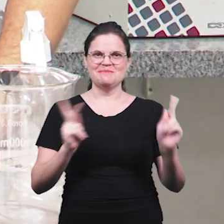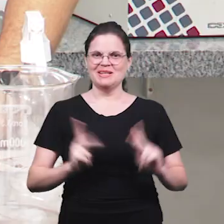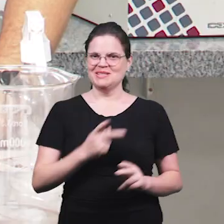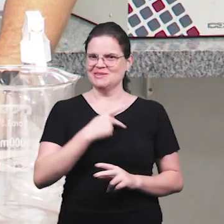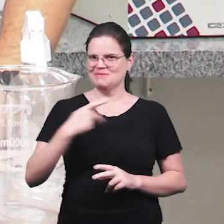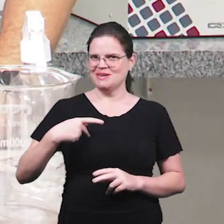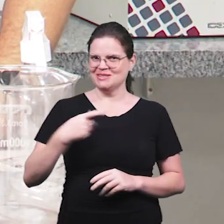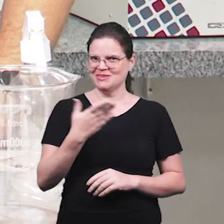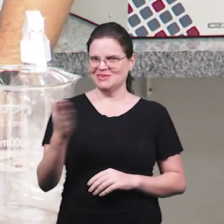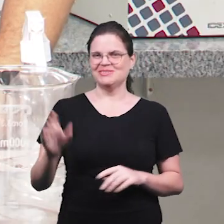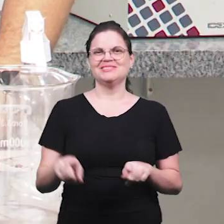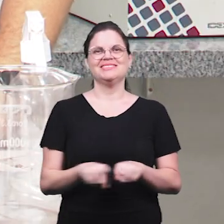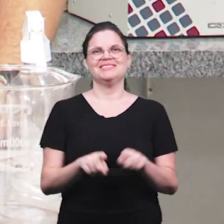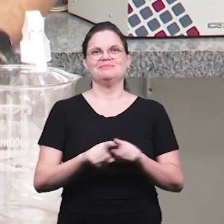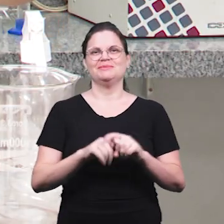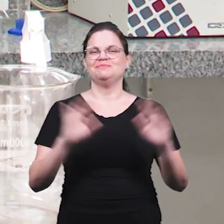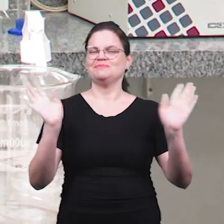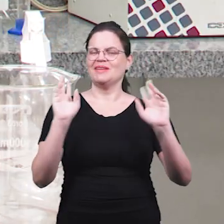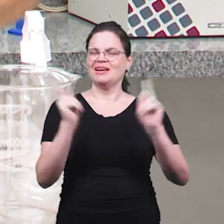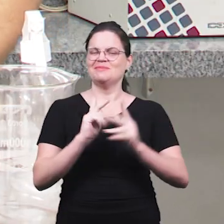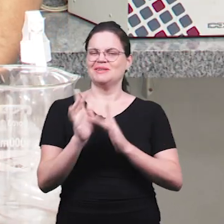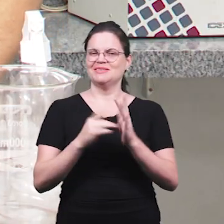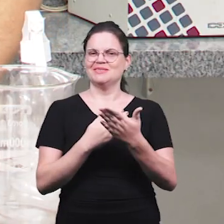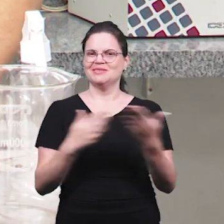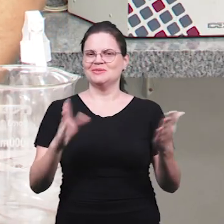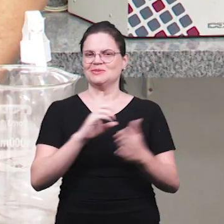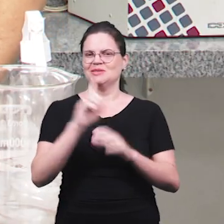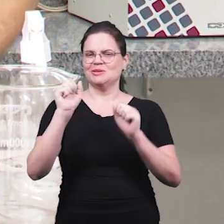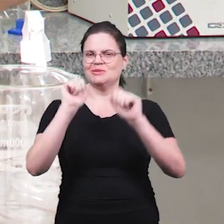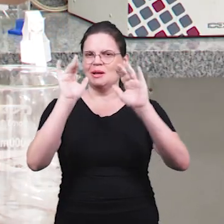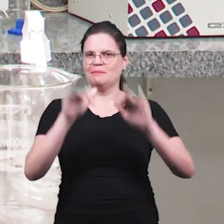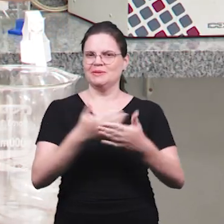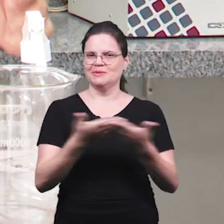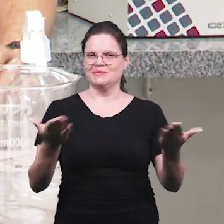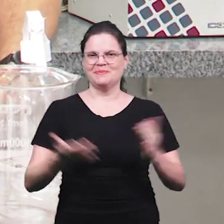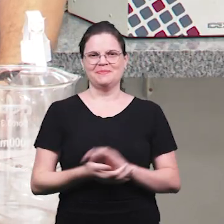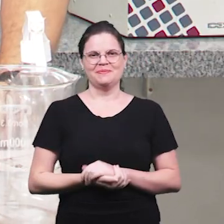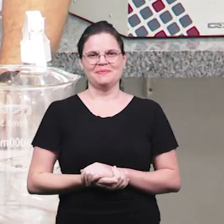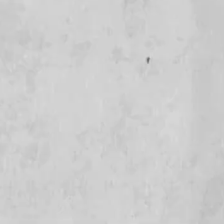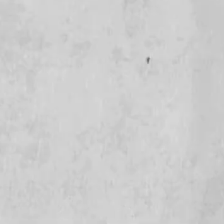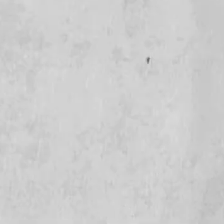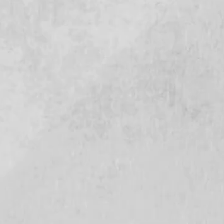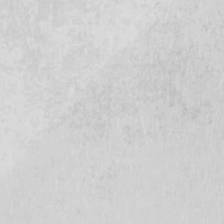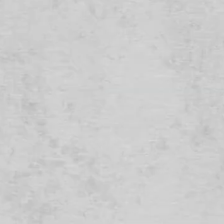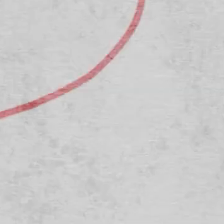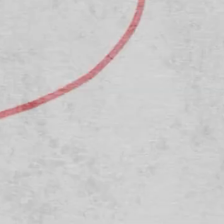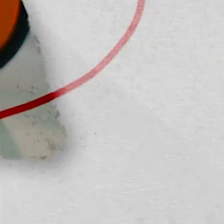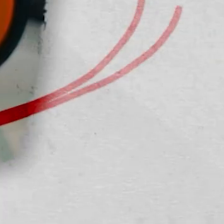pastor Zé Luiz, Uhum. né? Uhum. Irmãos, a paz do Senhor, fiquem com Deus, que Deus abençoe a todos.